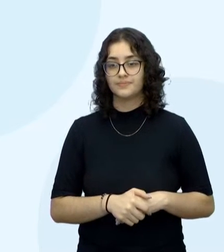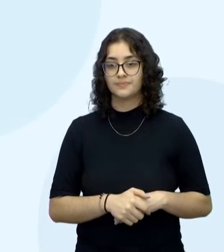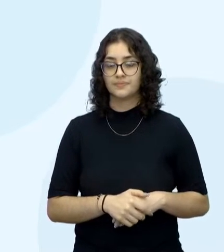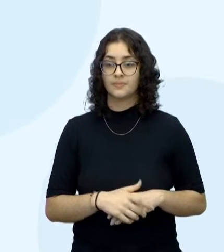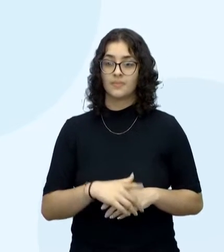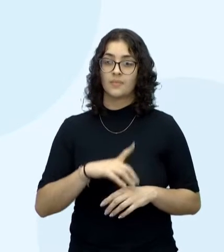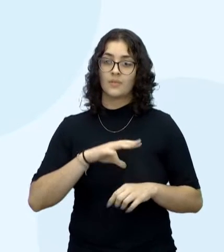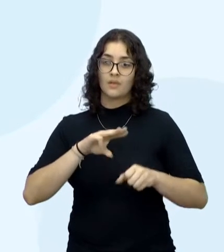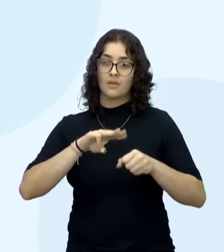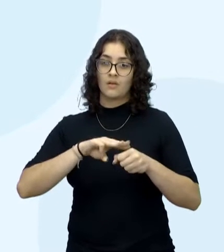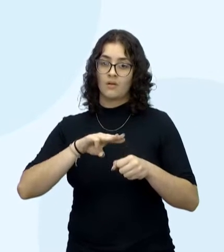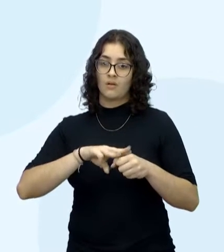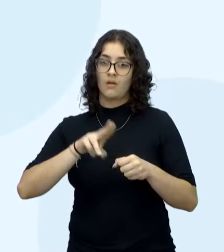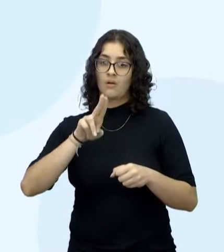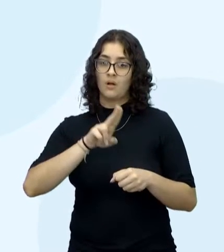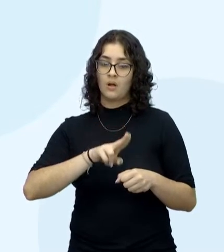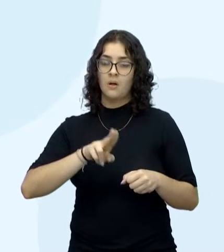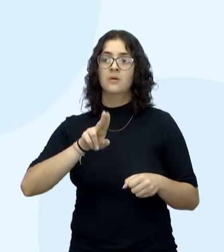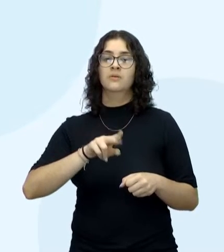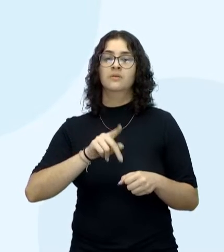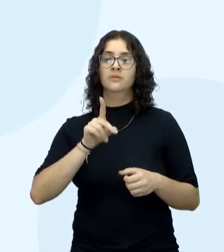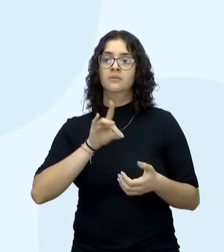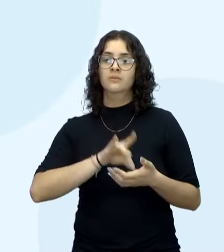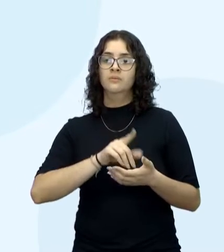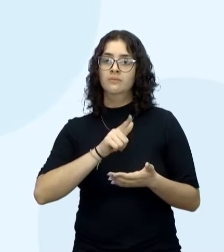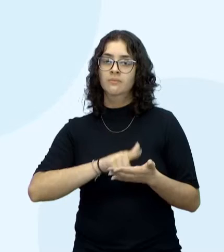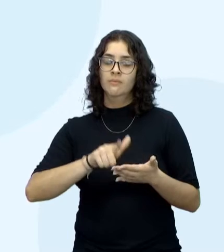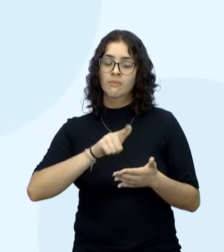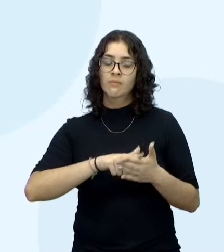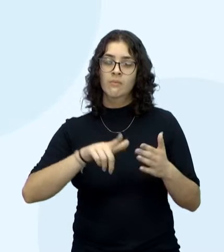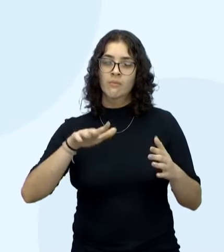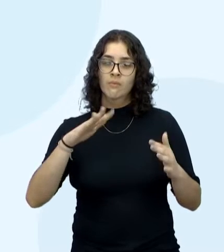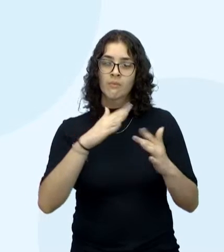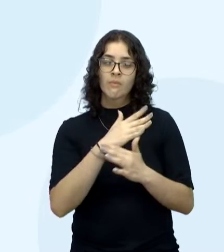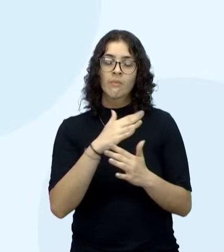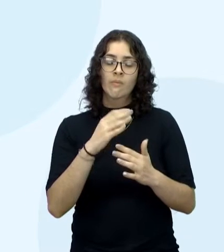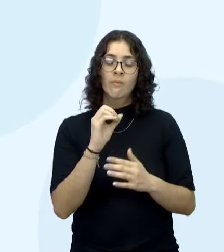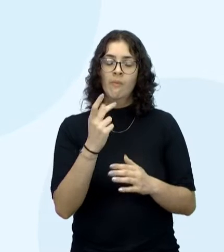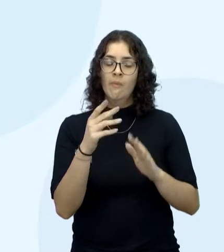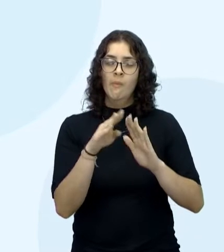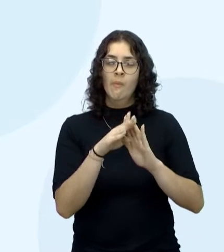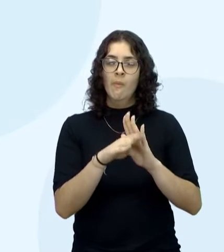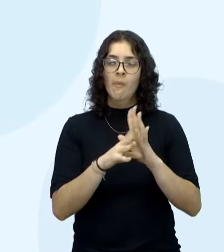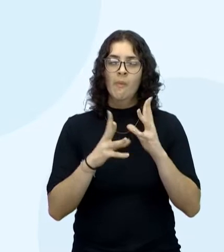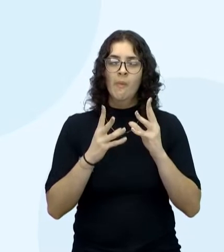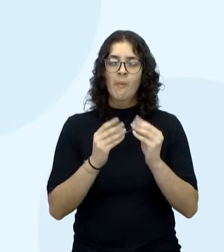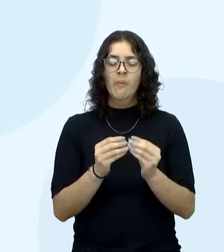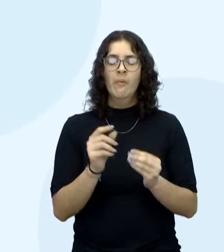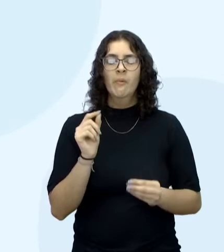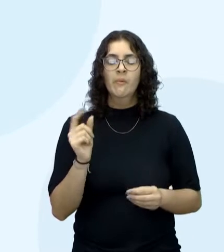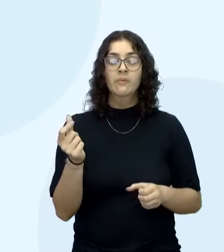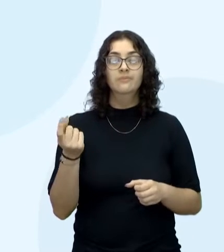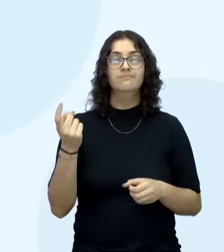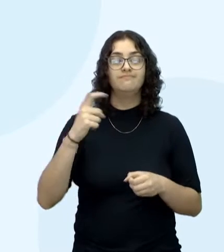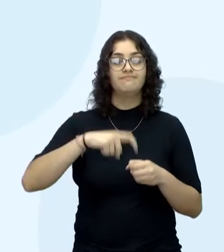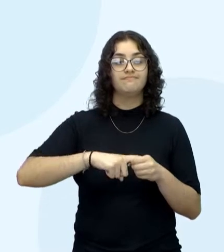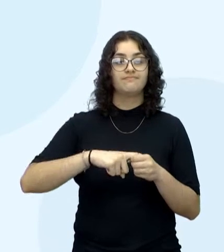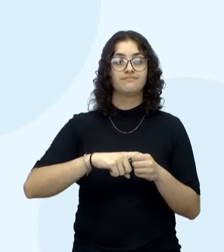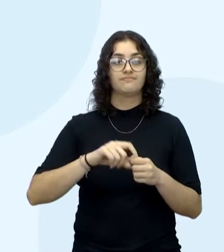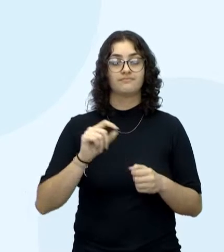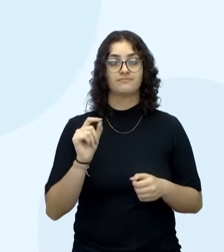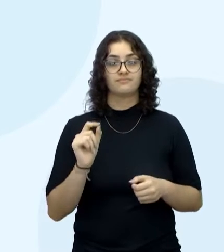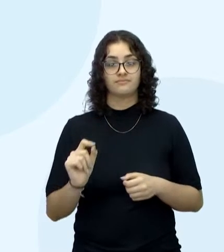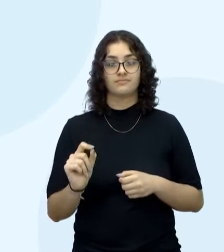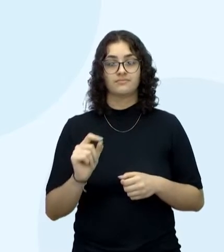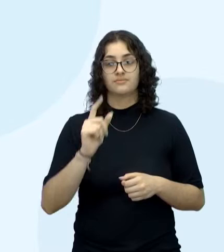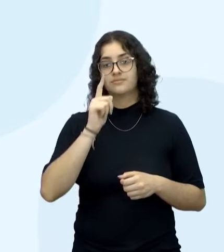alguns municípios utilizam realmente para limpeza urbana, ou depois de todo esse processo, essa água volta aí para o sistema, né? Volta